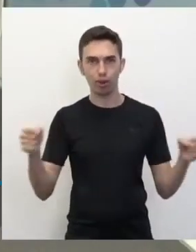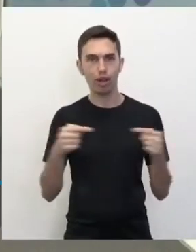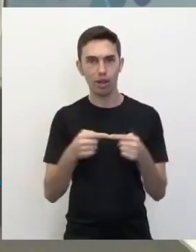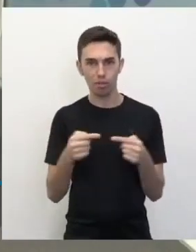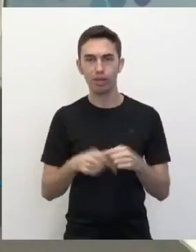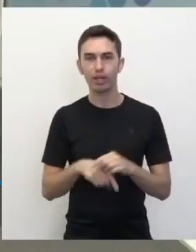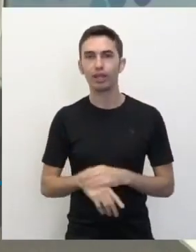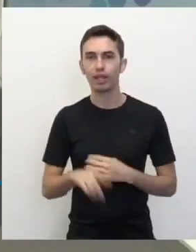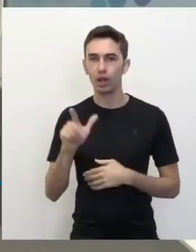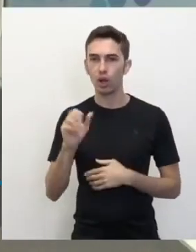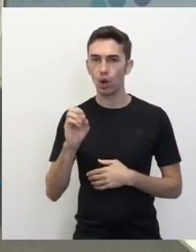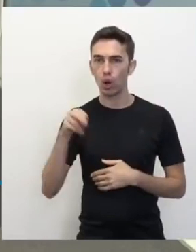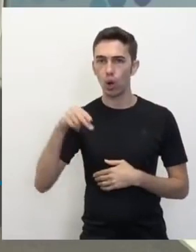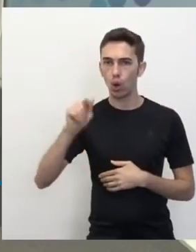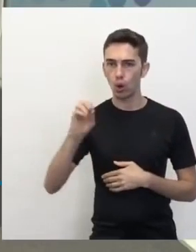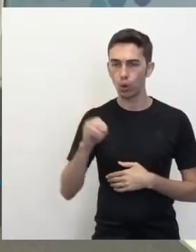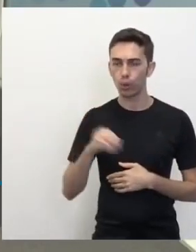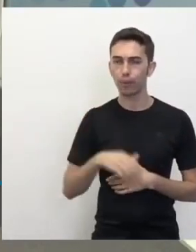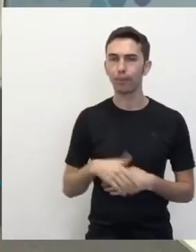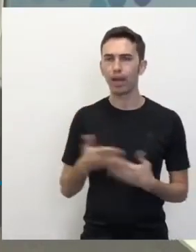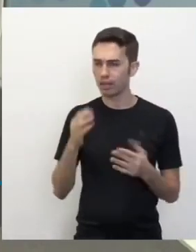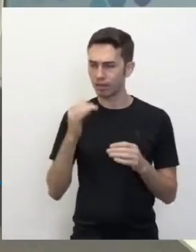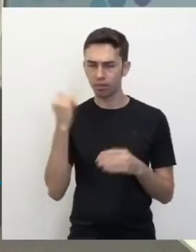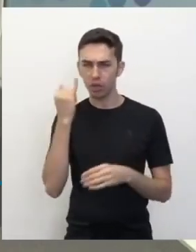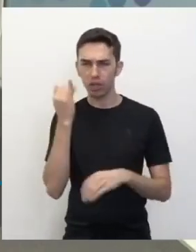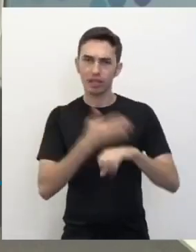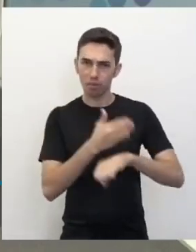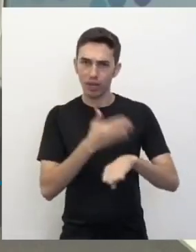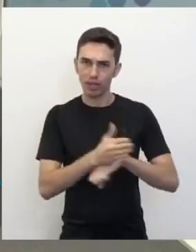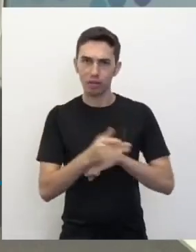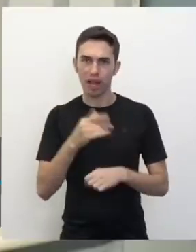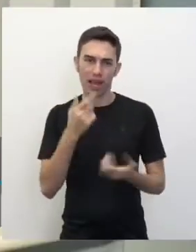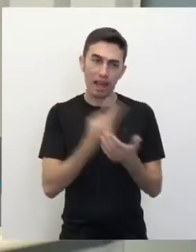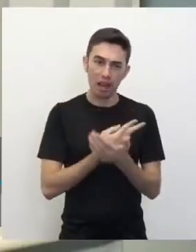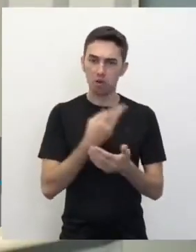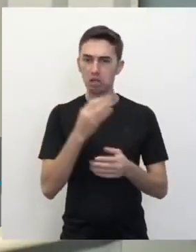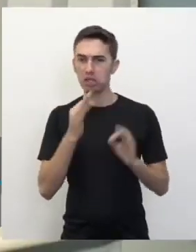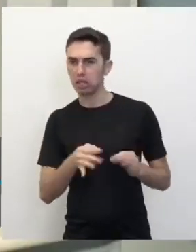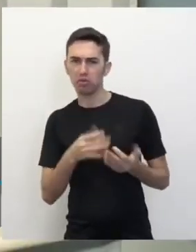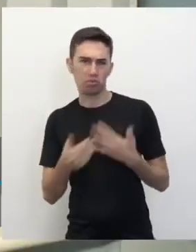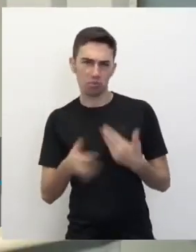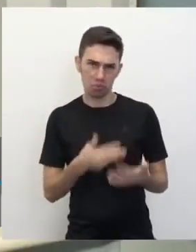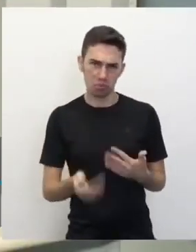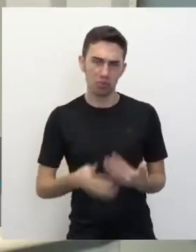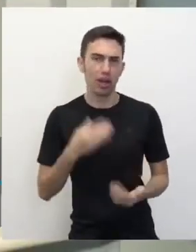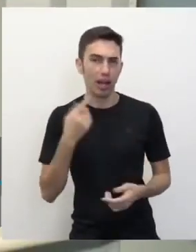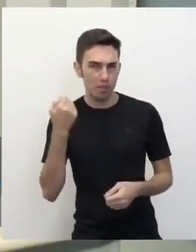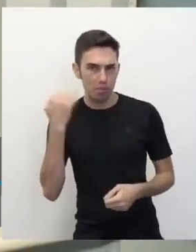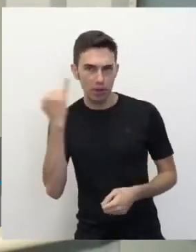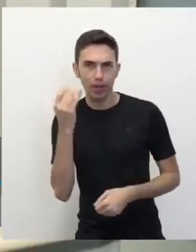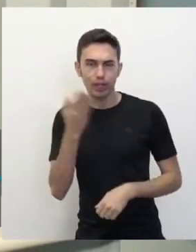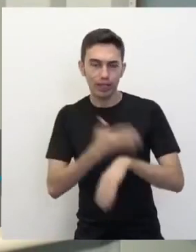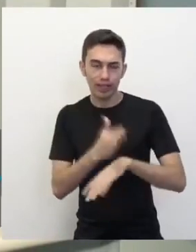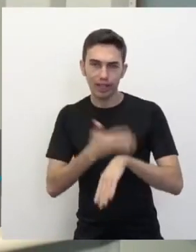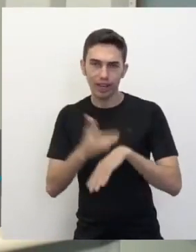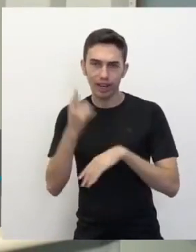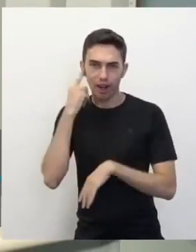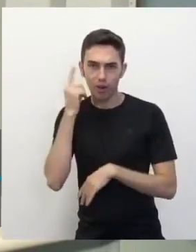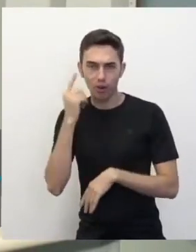Som longo. Mas o importante é participar. Você errou, acertou. O importante é levar o ouvido para a ginástica e a gente